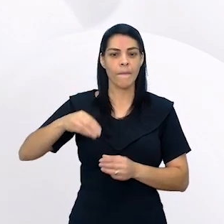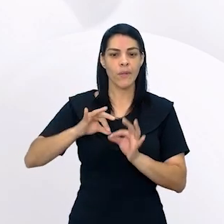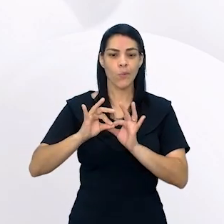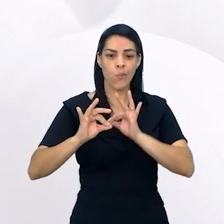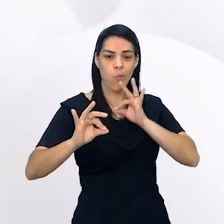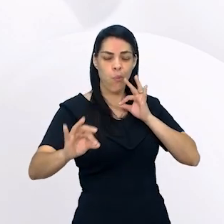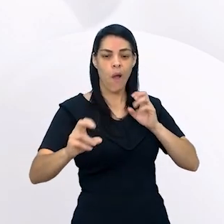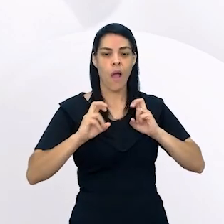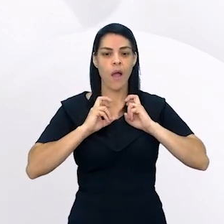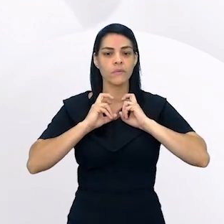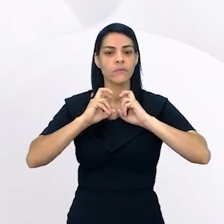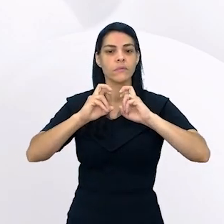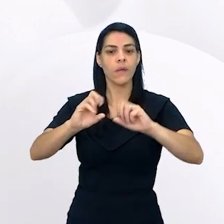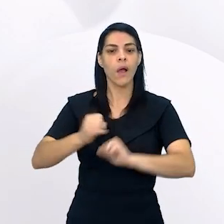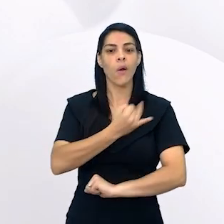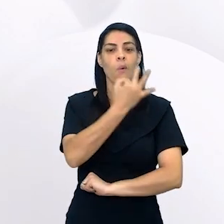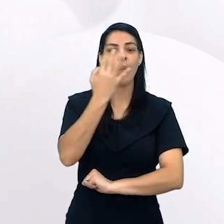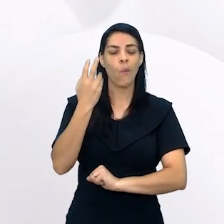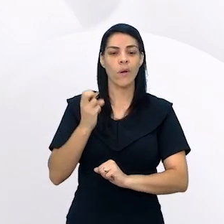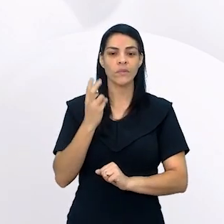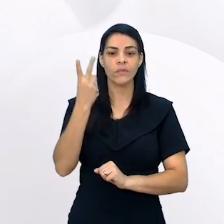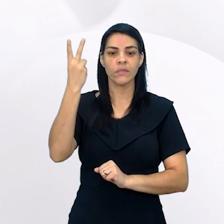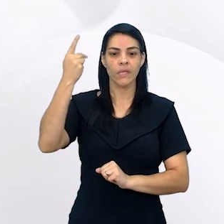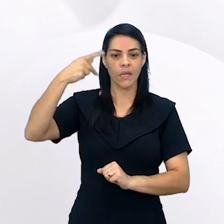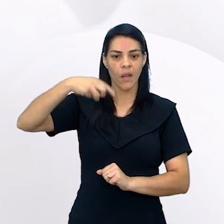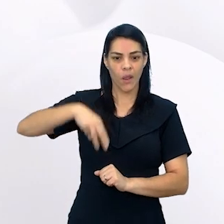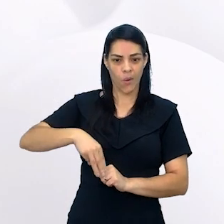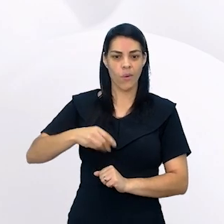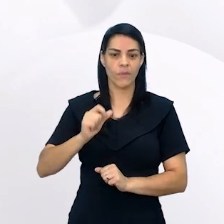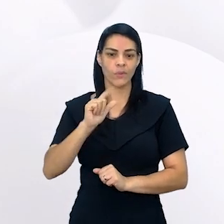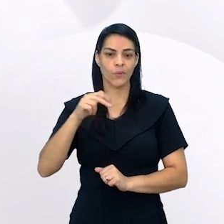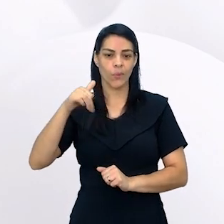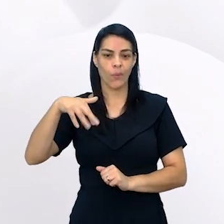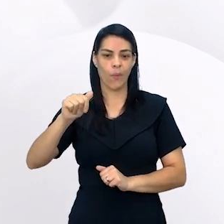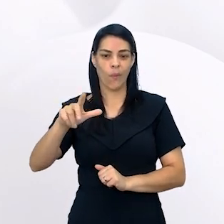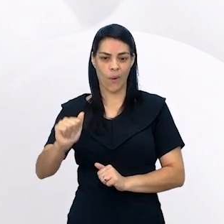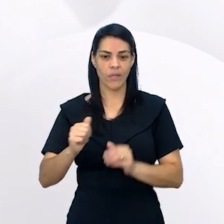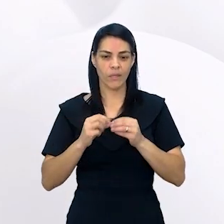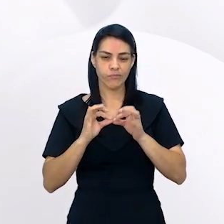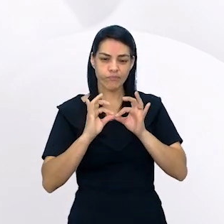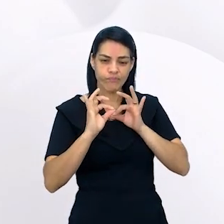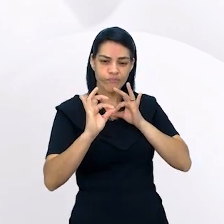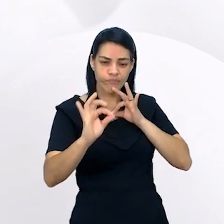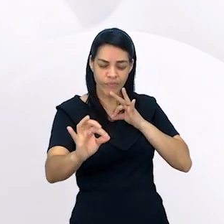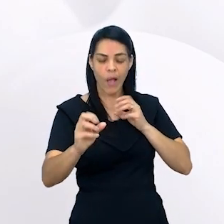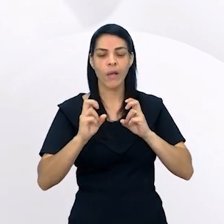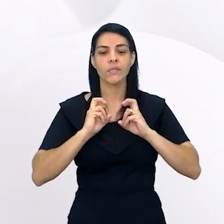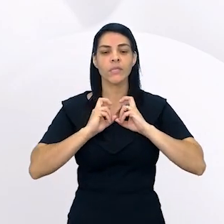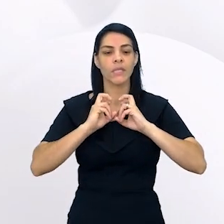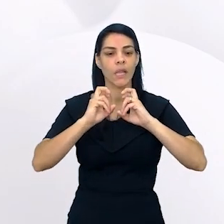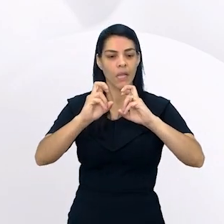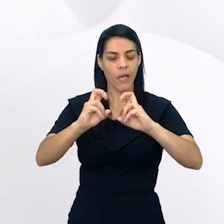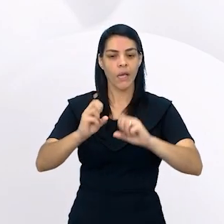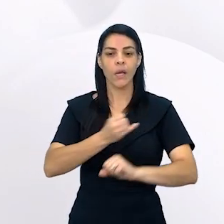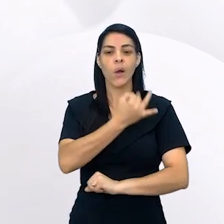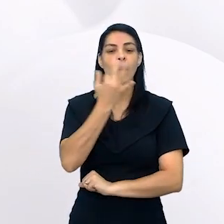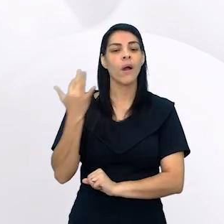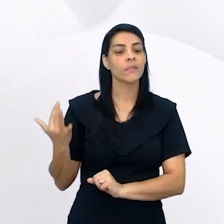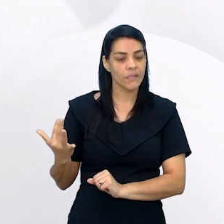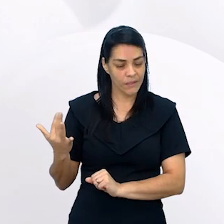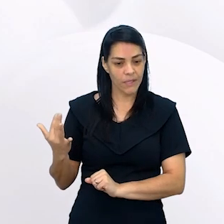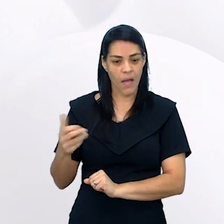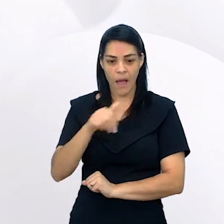de trem quantos quilômetros Luana percorreu nessa viagem de trem e aí aparecem as alternativas né